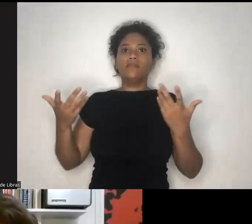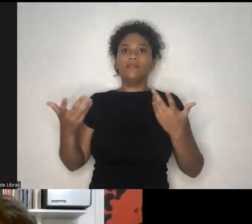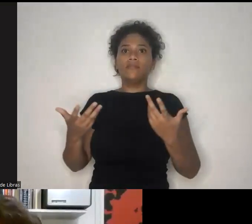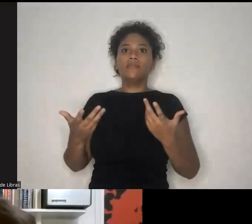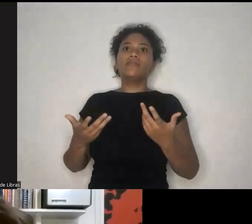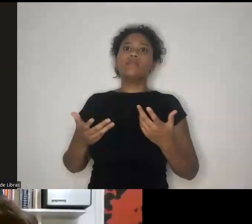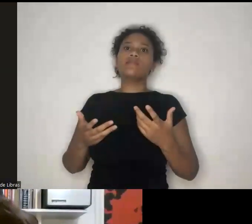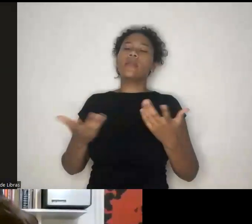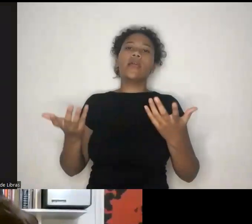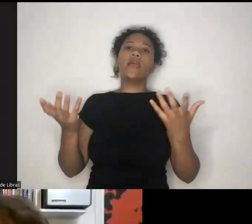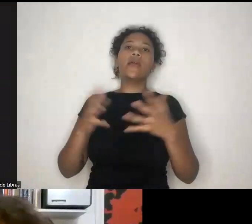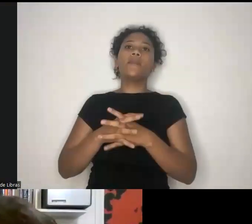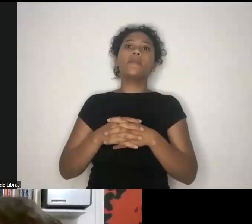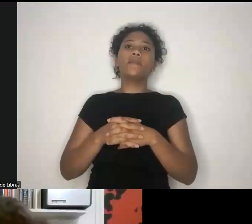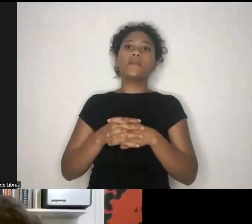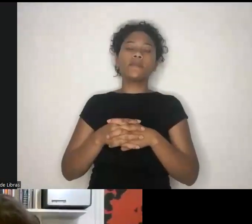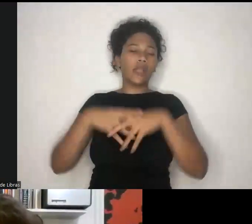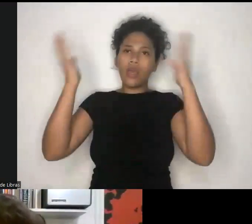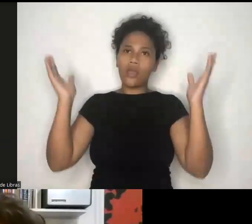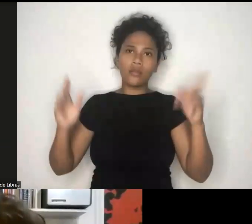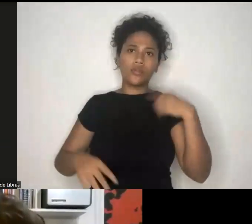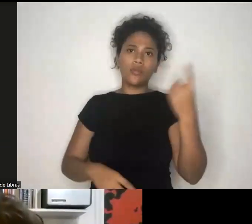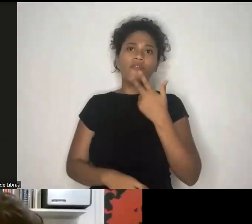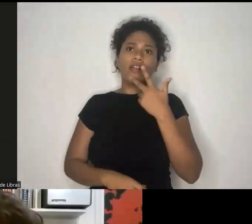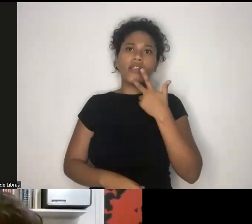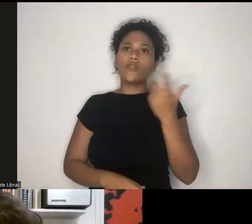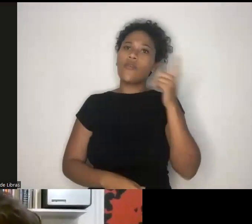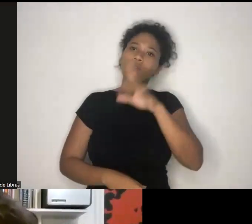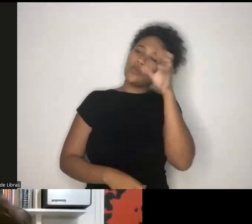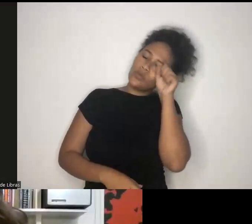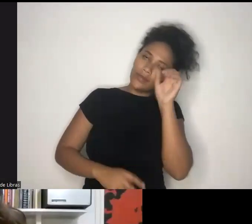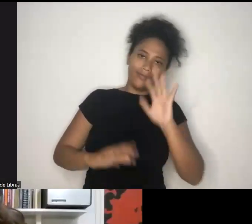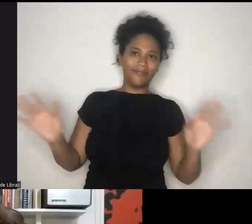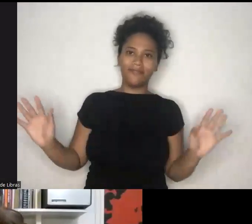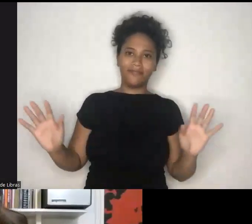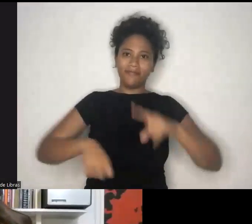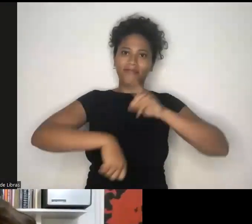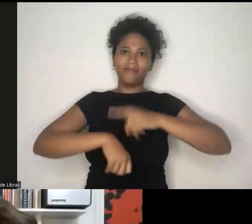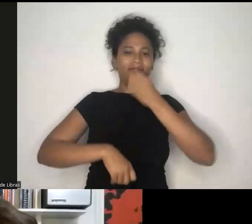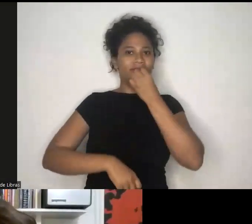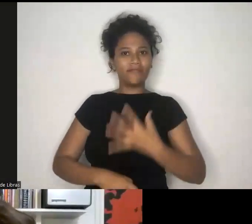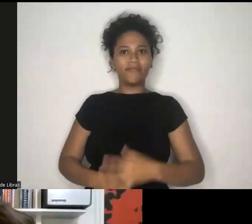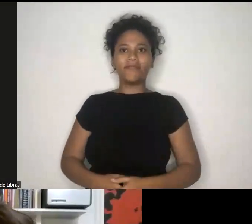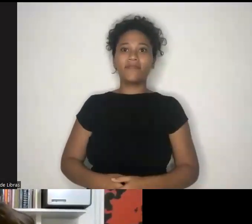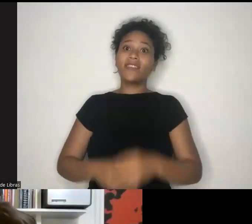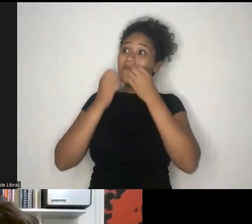e muito sei lá tá todo mundo dizendo que não vai conseguir dormir depois desse momento aqui hoje